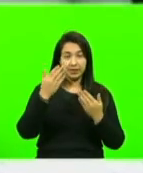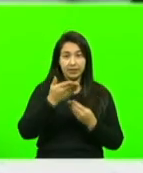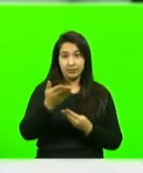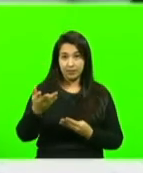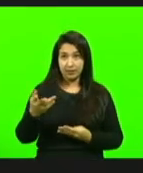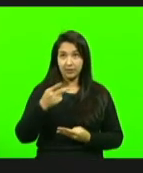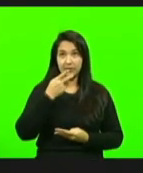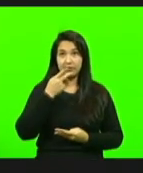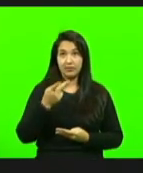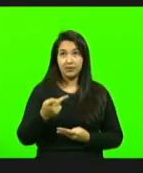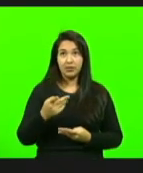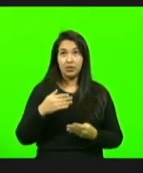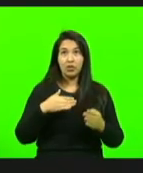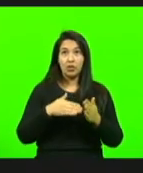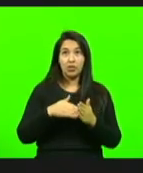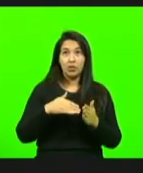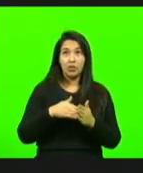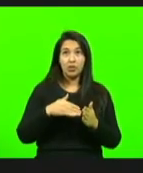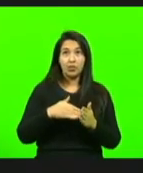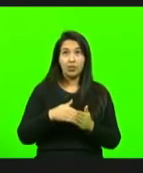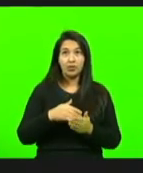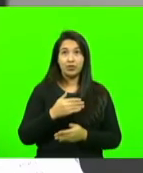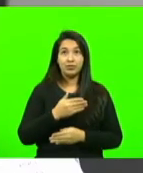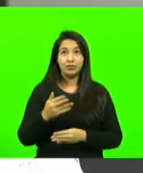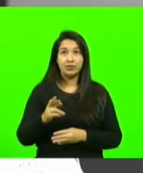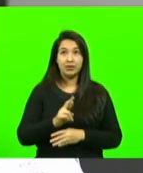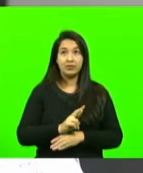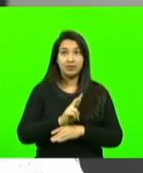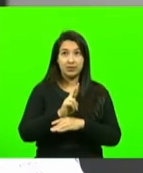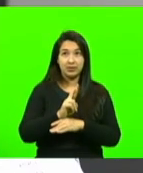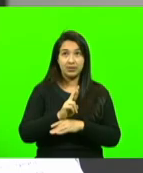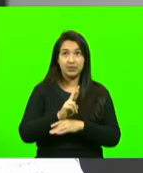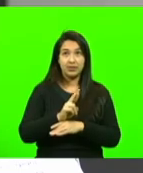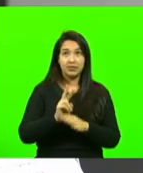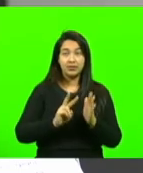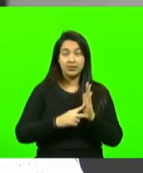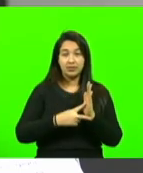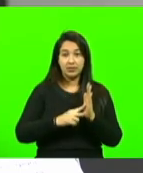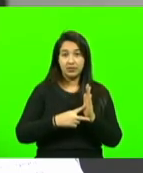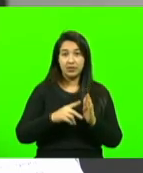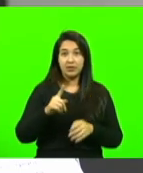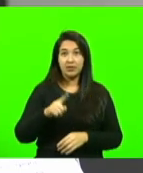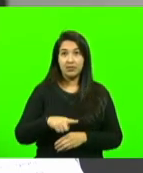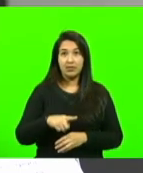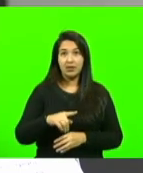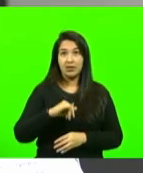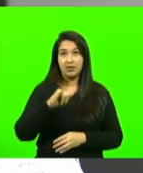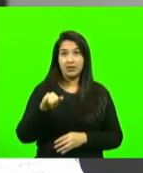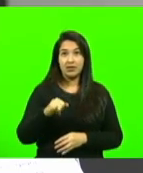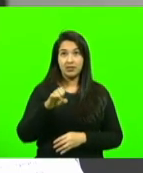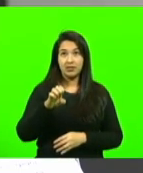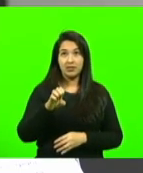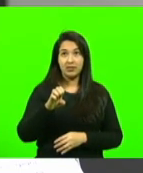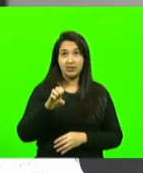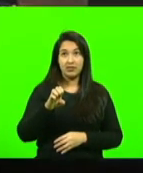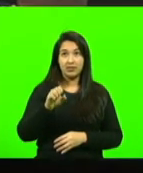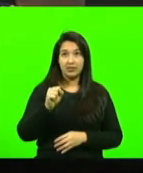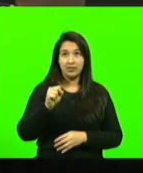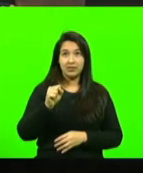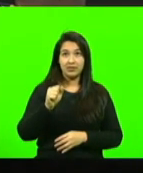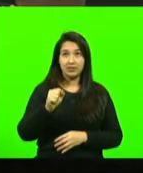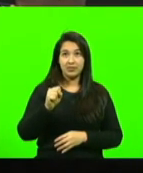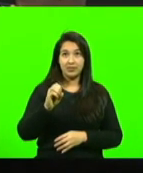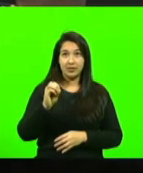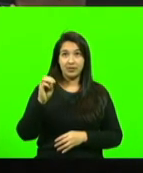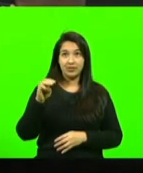a última fala das representações sindicais é o Jason que a presidente do sindsaúde está aqui conosco e